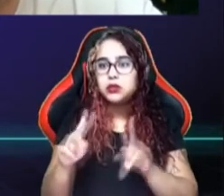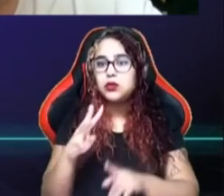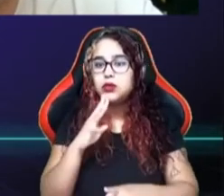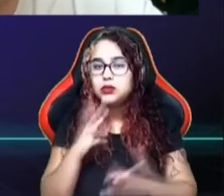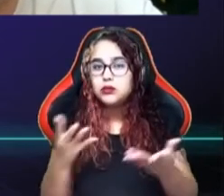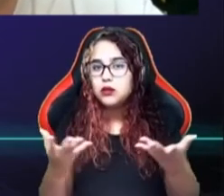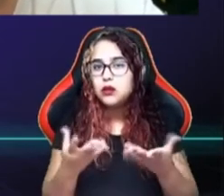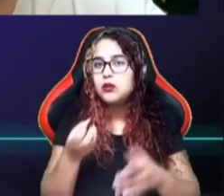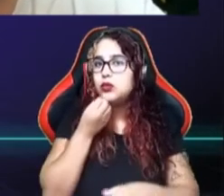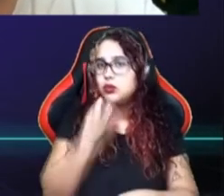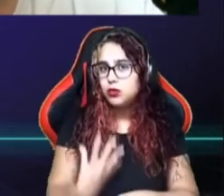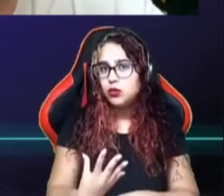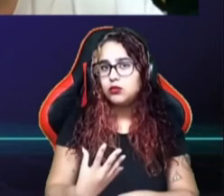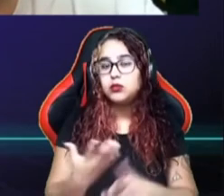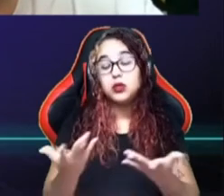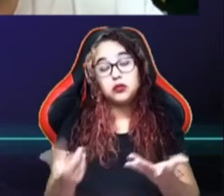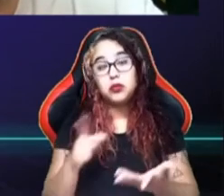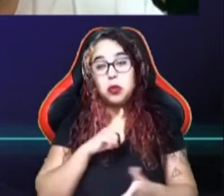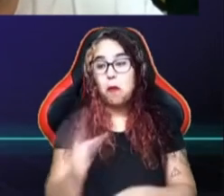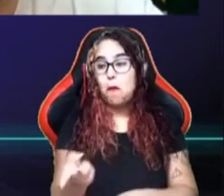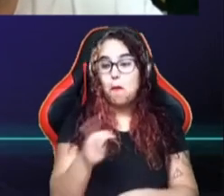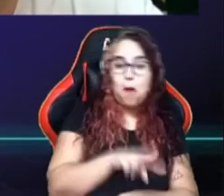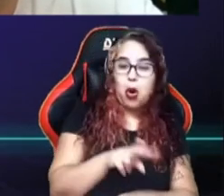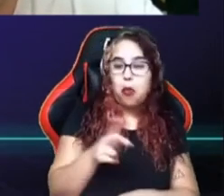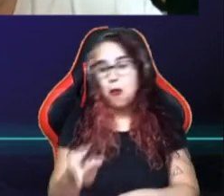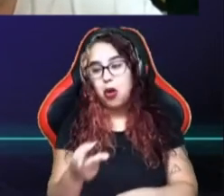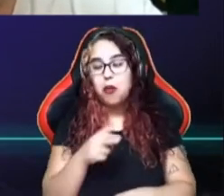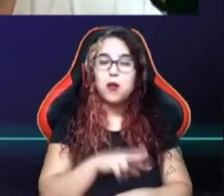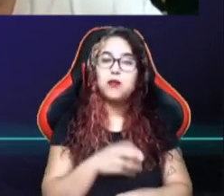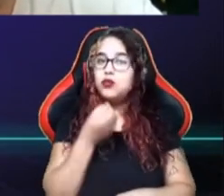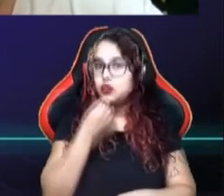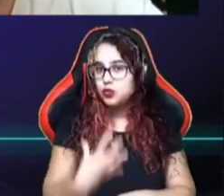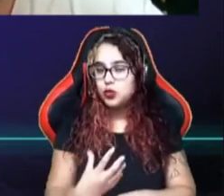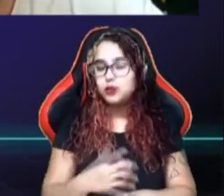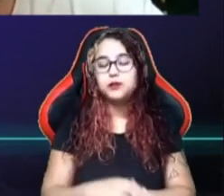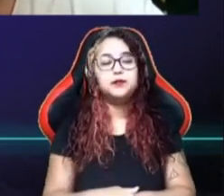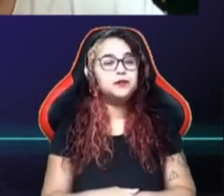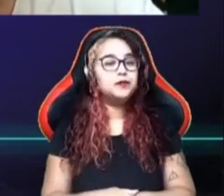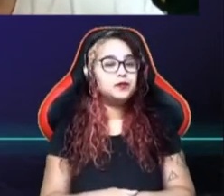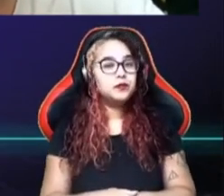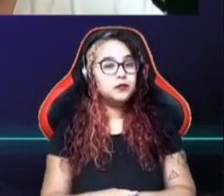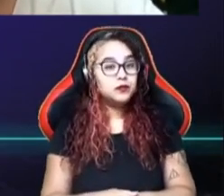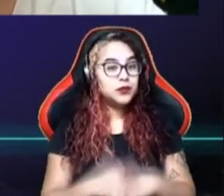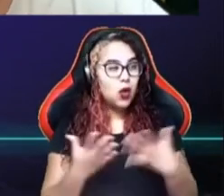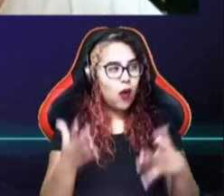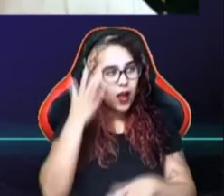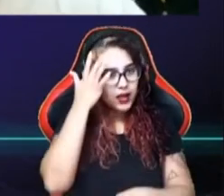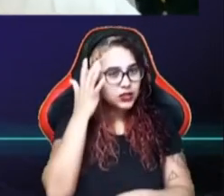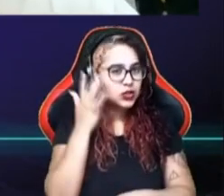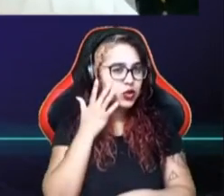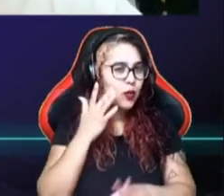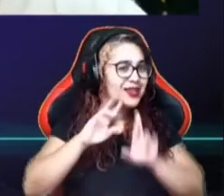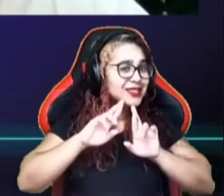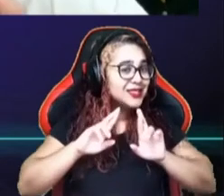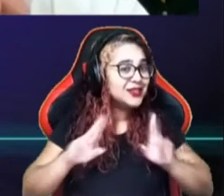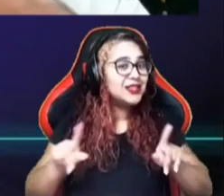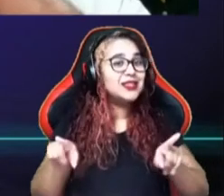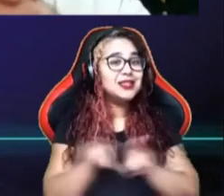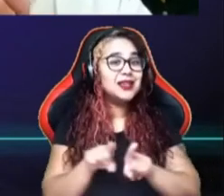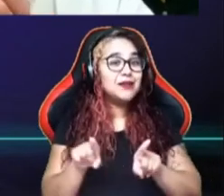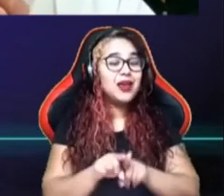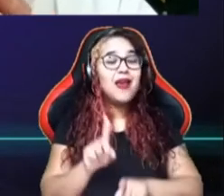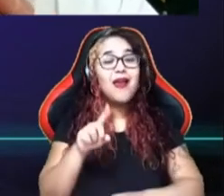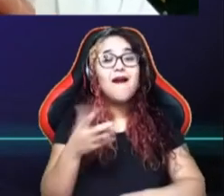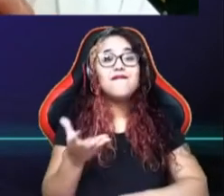dois casos. Né? E uma, acho que uma outra diferença importante também é a velocidade dos conteúdos mobile, né?